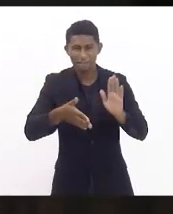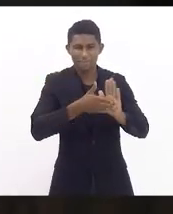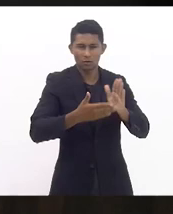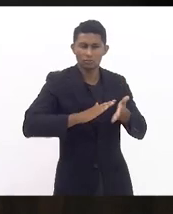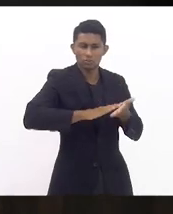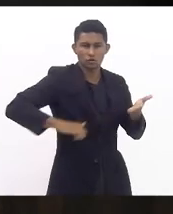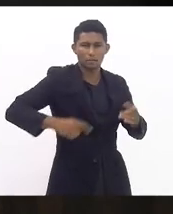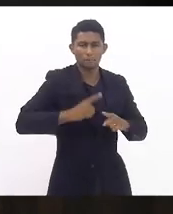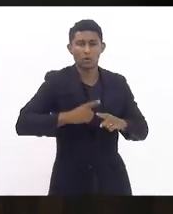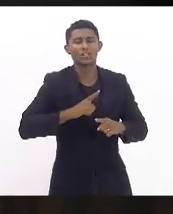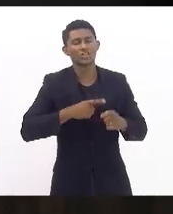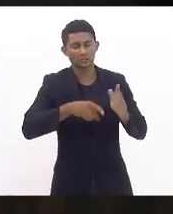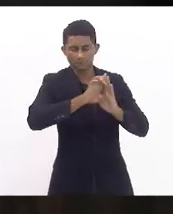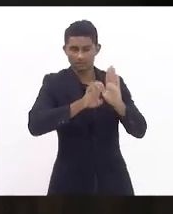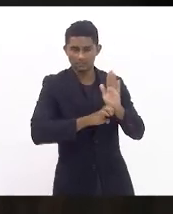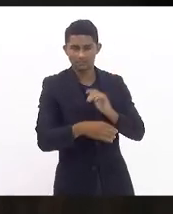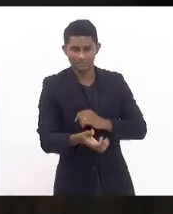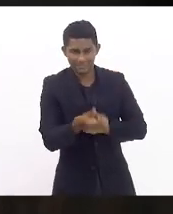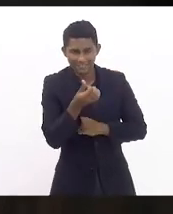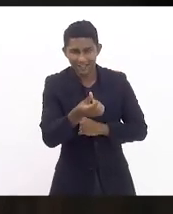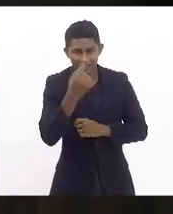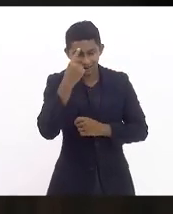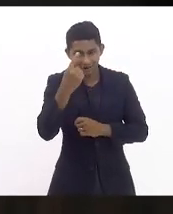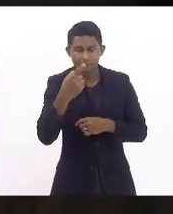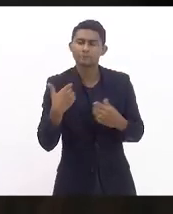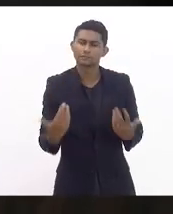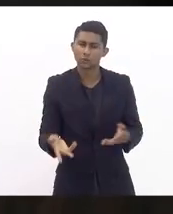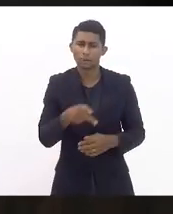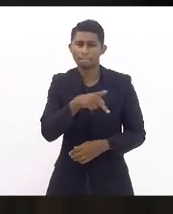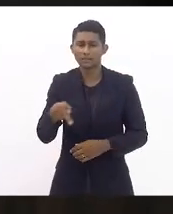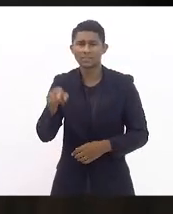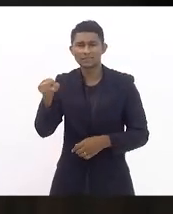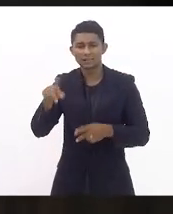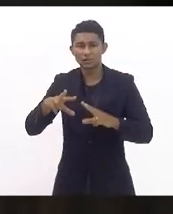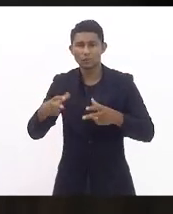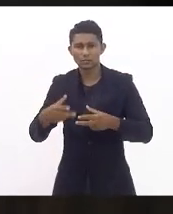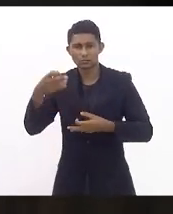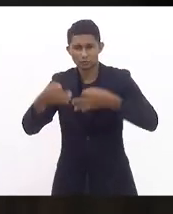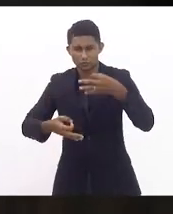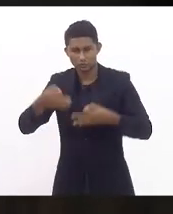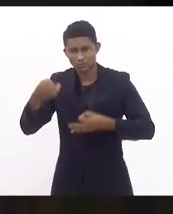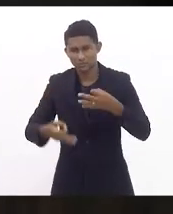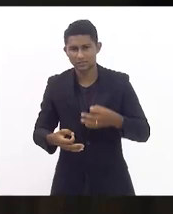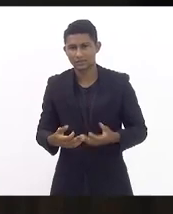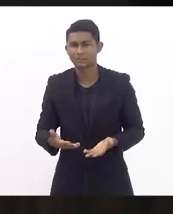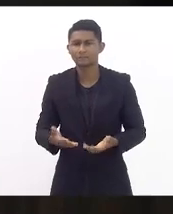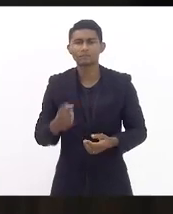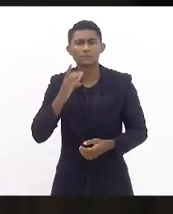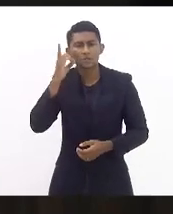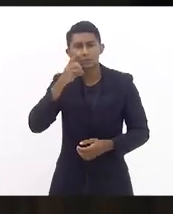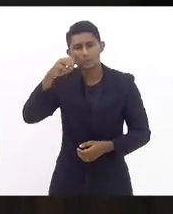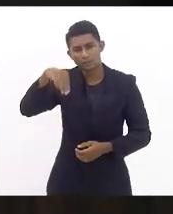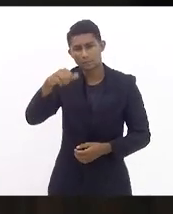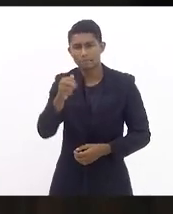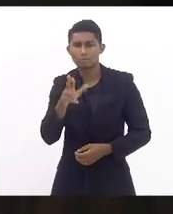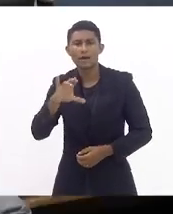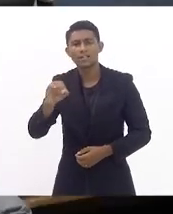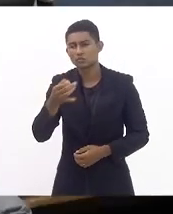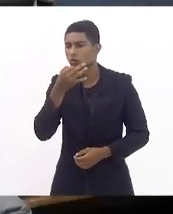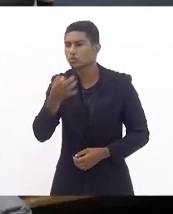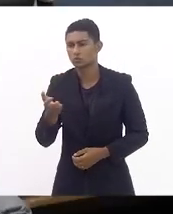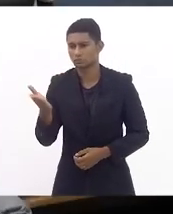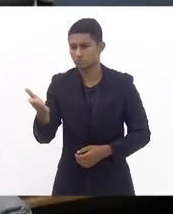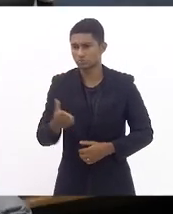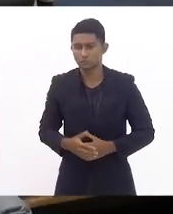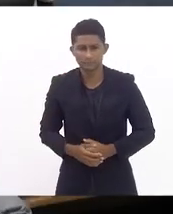6 emendas. Então, presidente da Comissão de Constituição e Justiça, deputado Márcio. Senhor presidente,